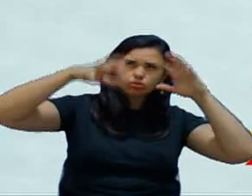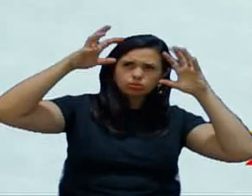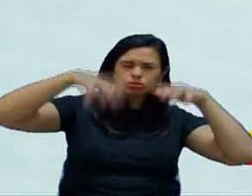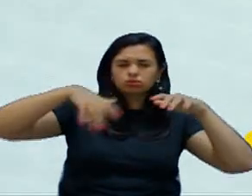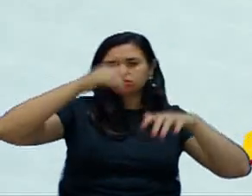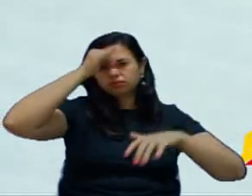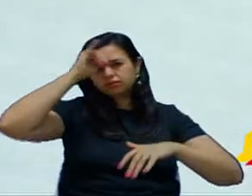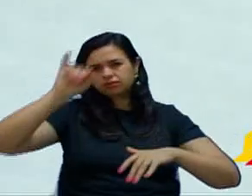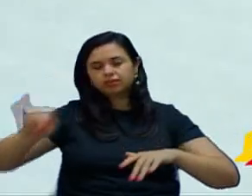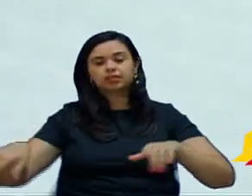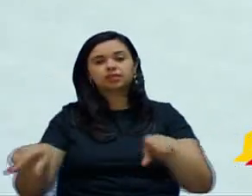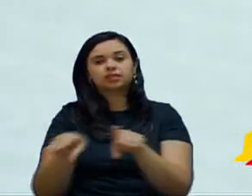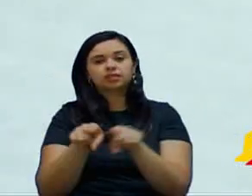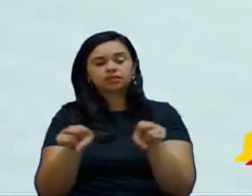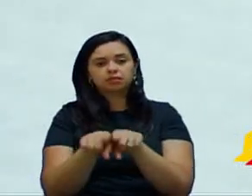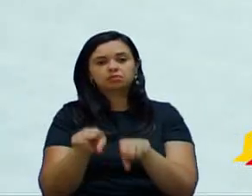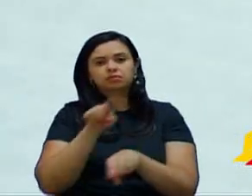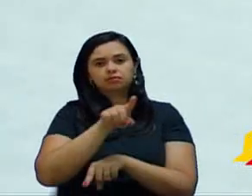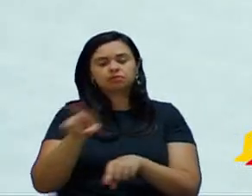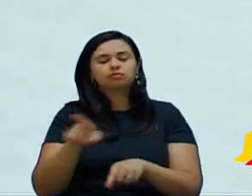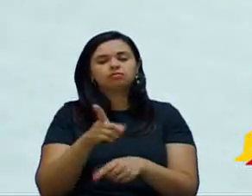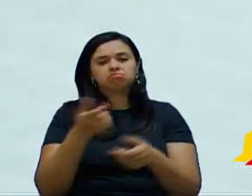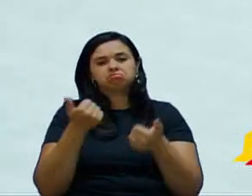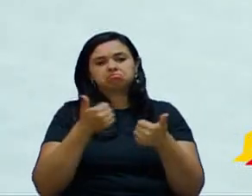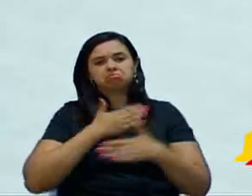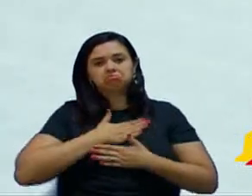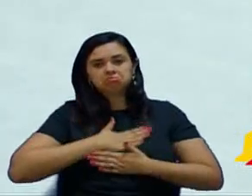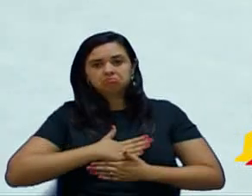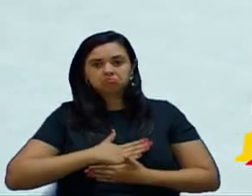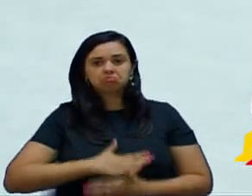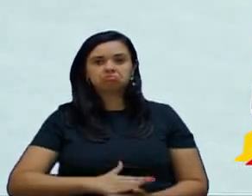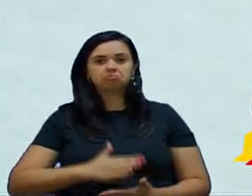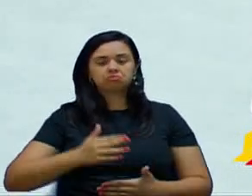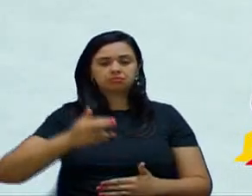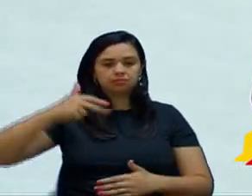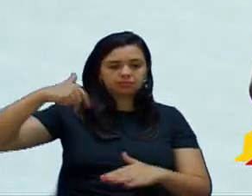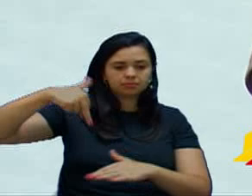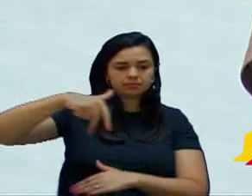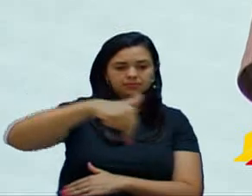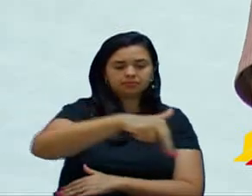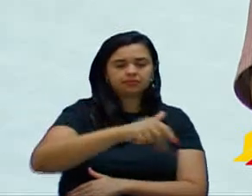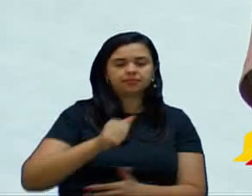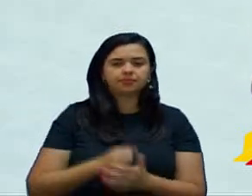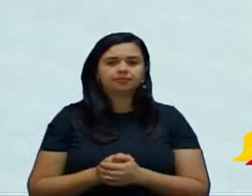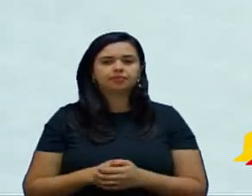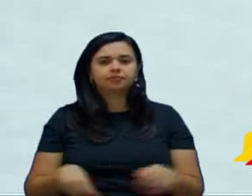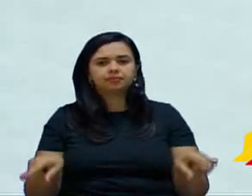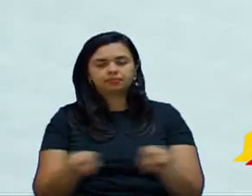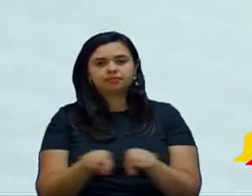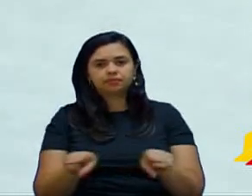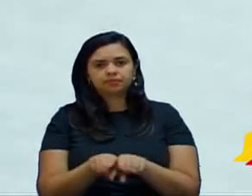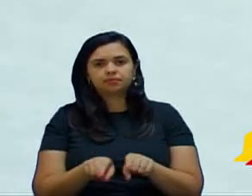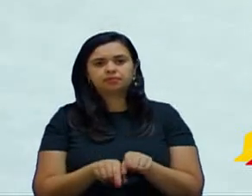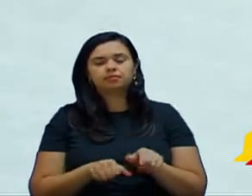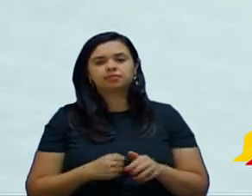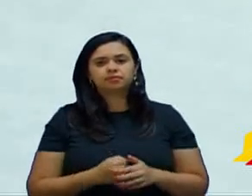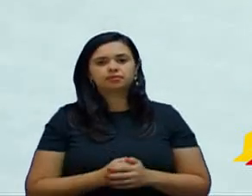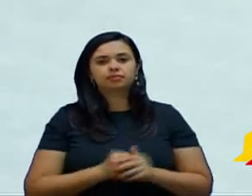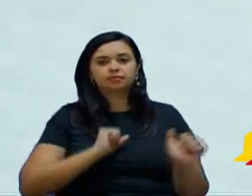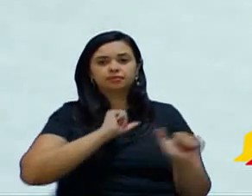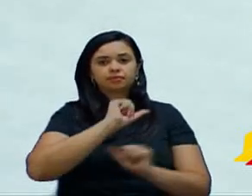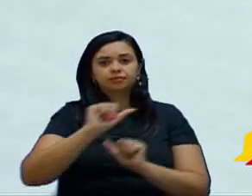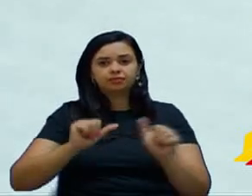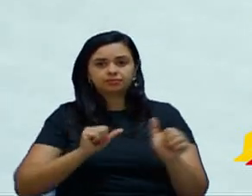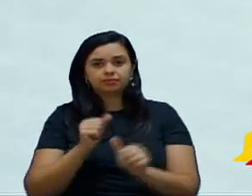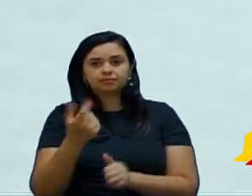e para que eles tenham um pouco mais de conforto quando estiver fazendo as suas comemorações. E também trocamos com os